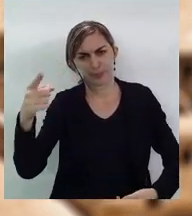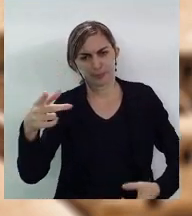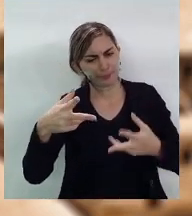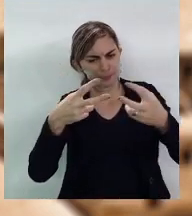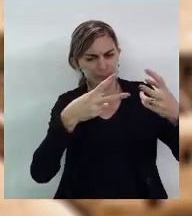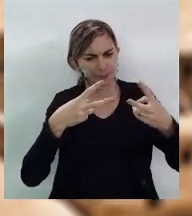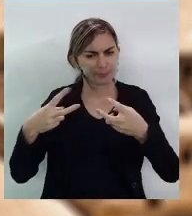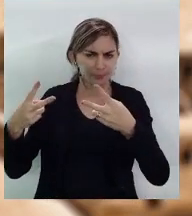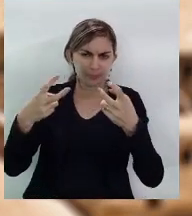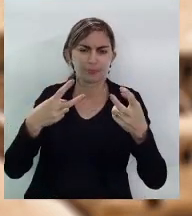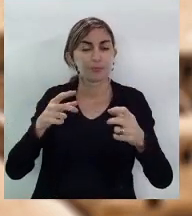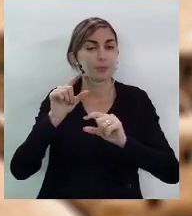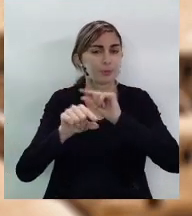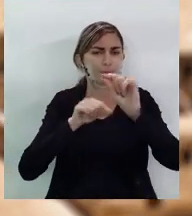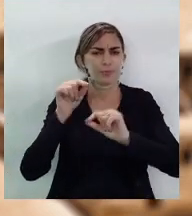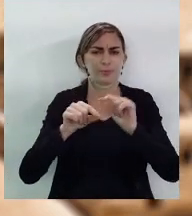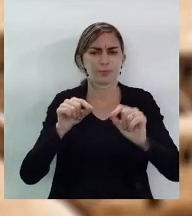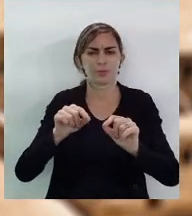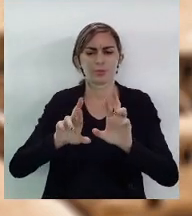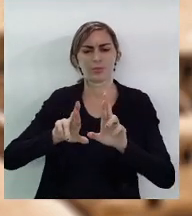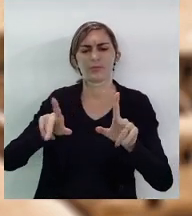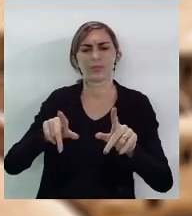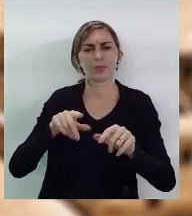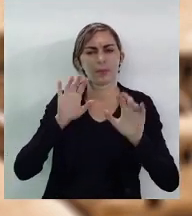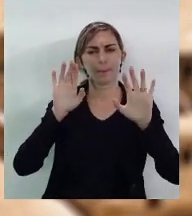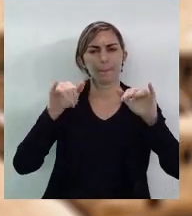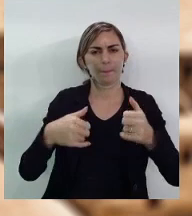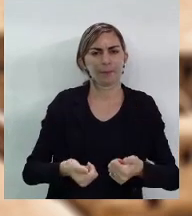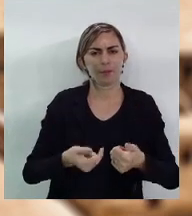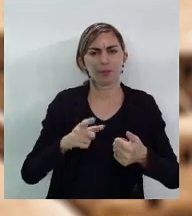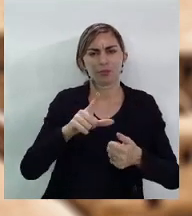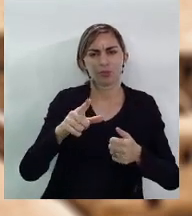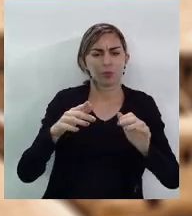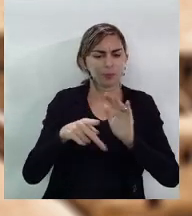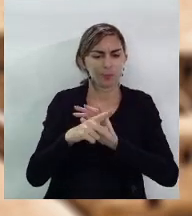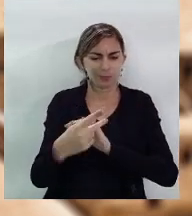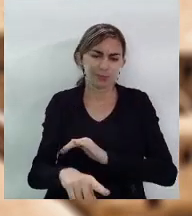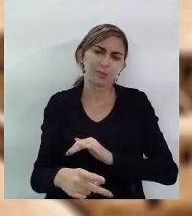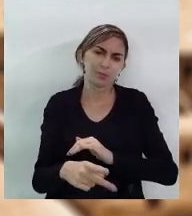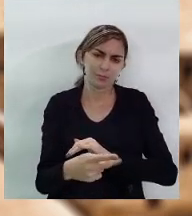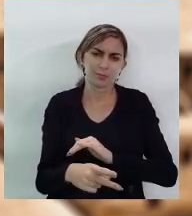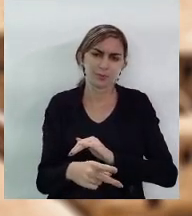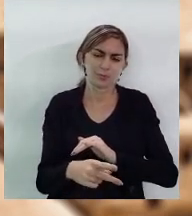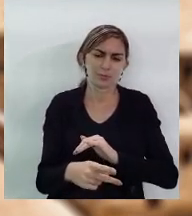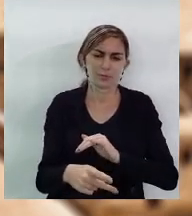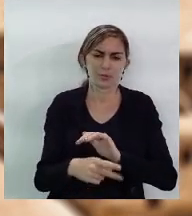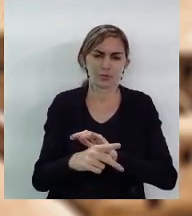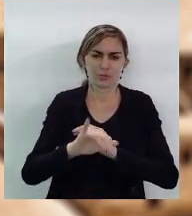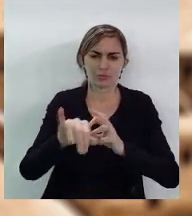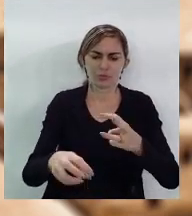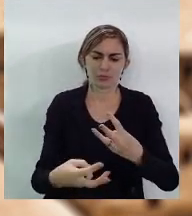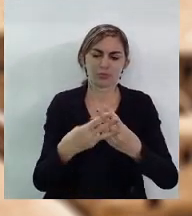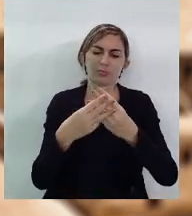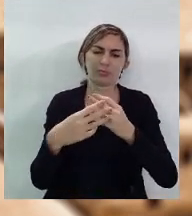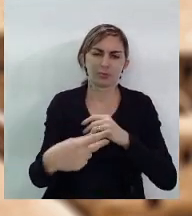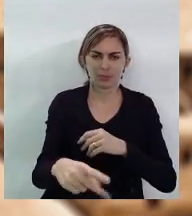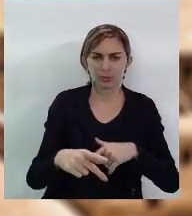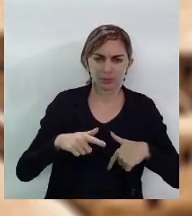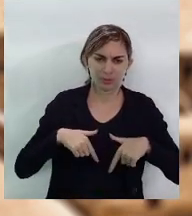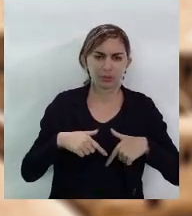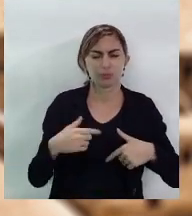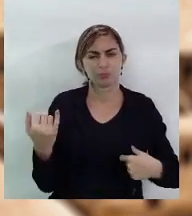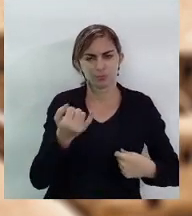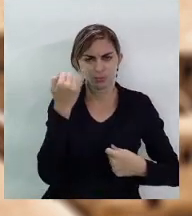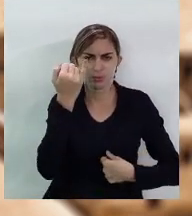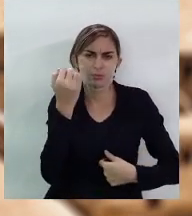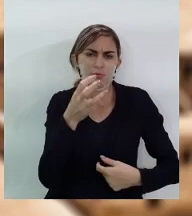esses pontos que diferem bem, que são específicos, aliás, do mundo judaico. Olha aí a